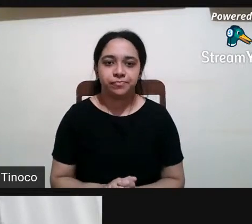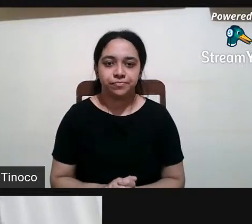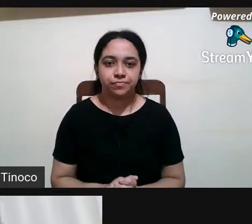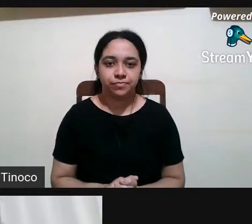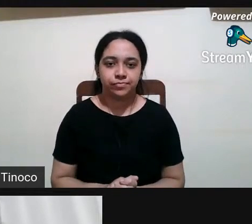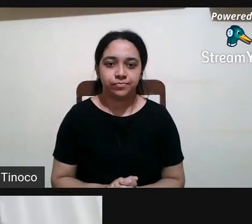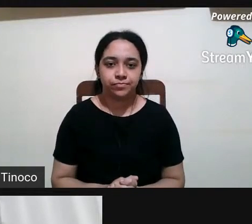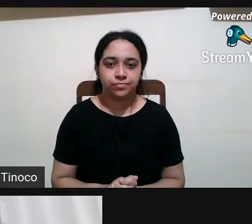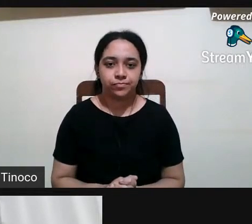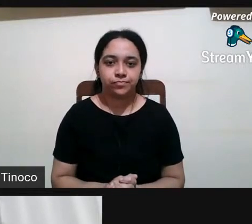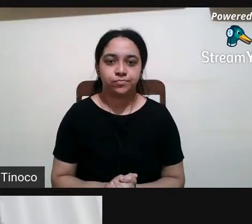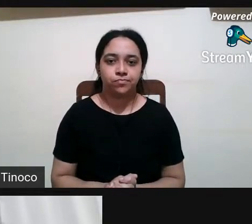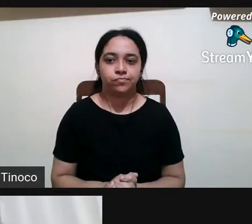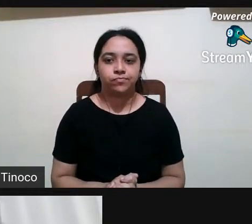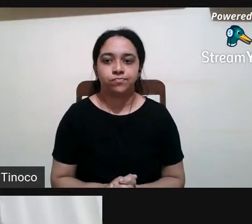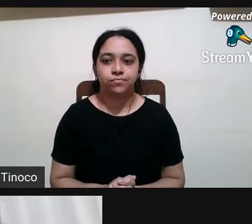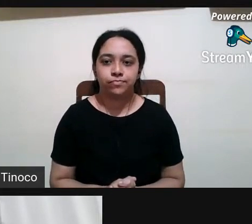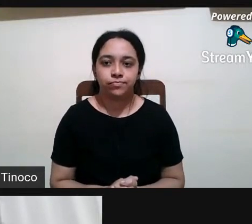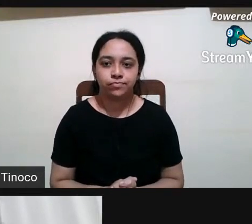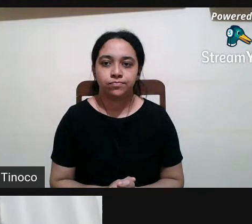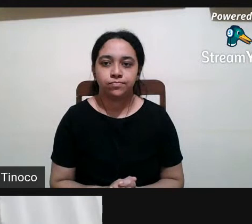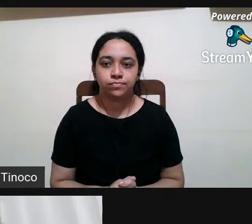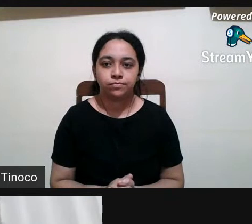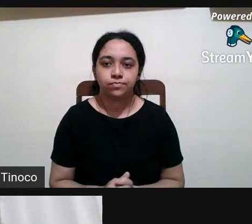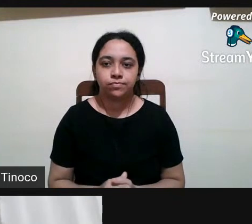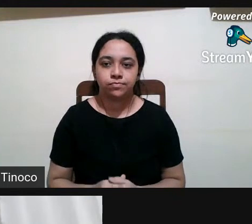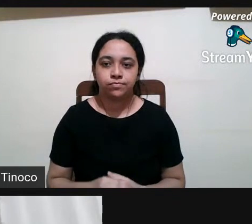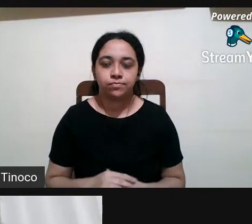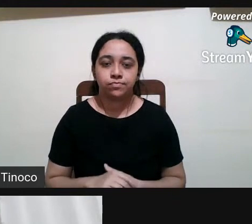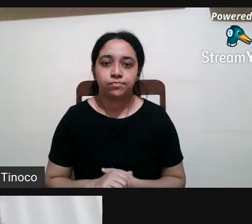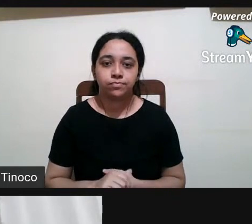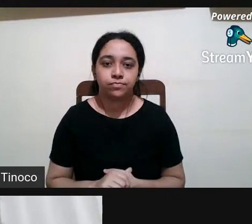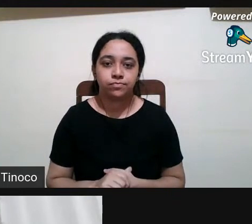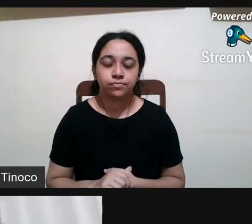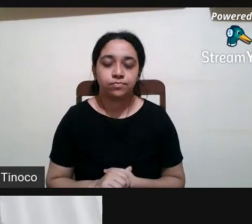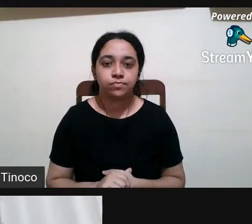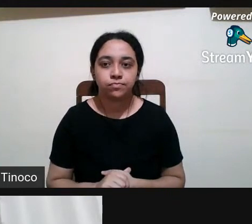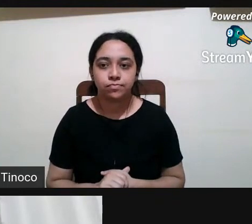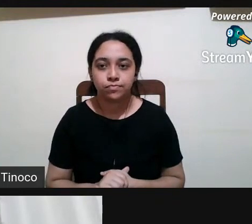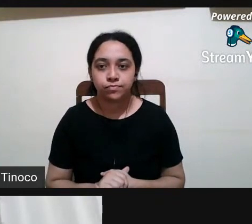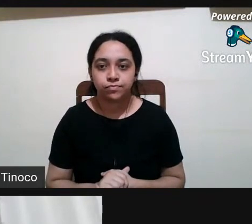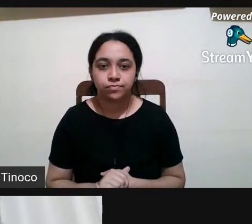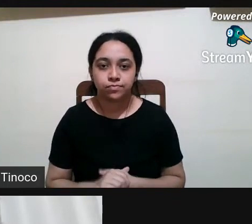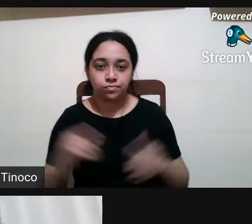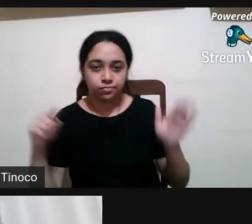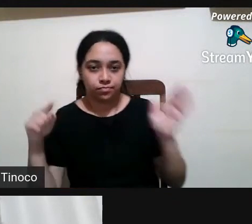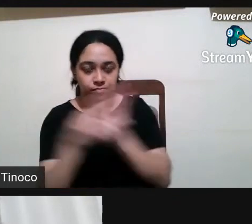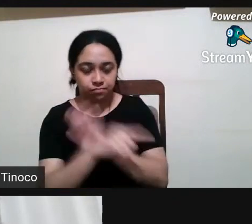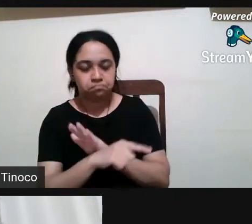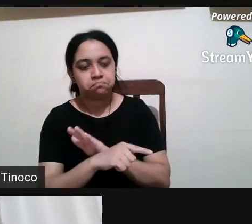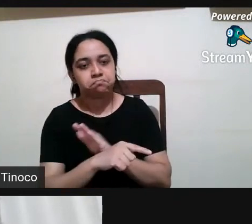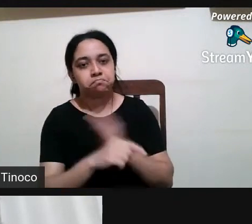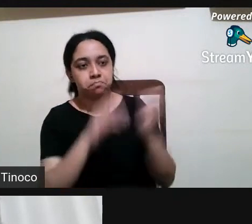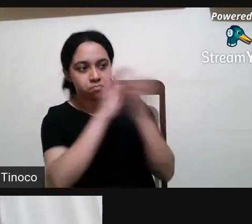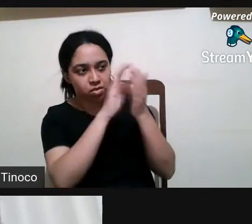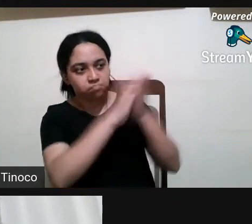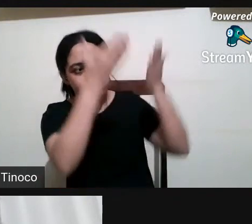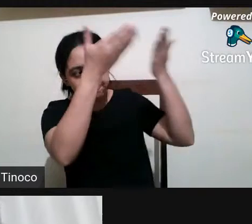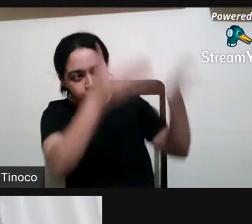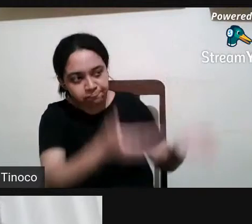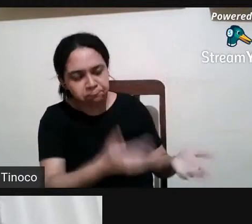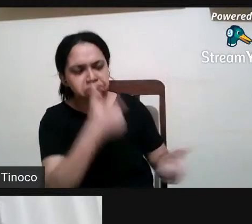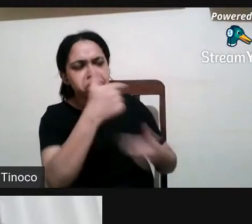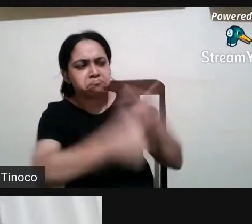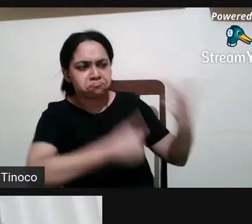Tem aqui também outra pergunta interessante, né? Rosilei Garros pergunta, primeiro, parabeniza o teu trabalho,